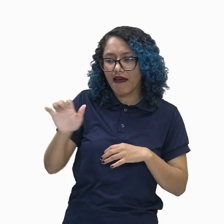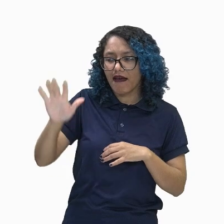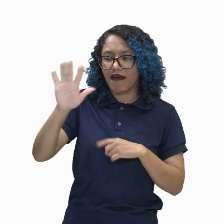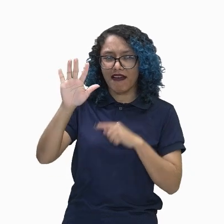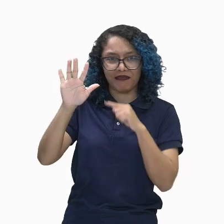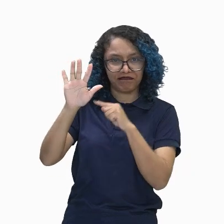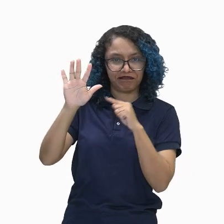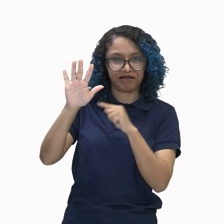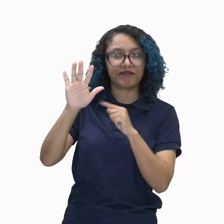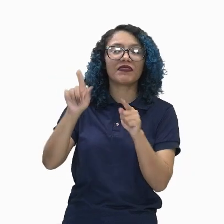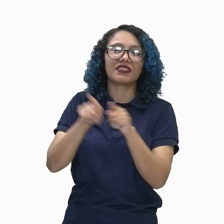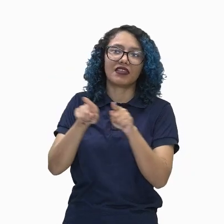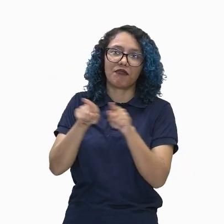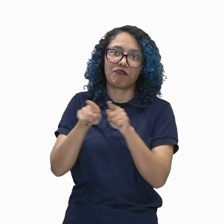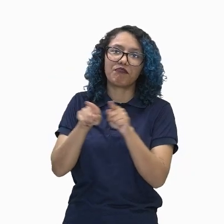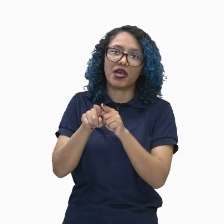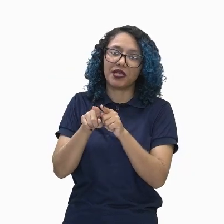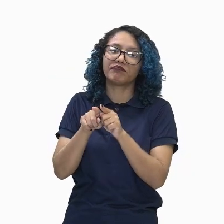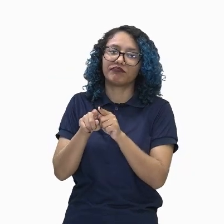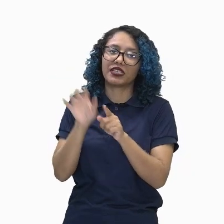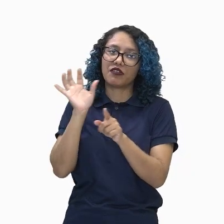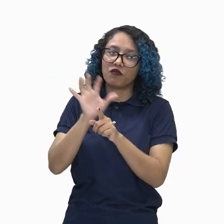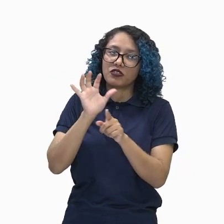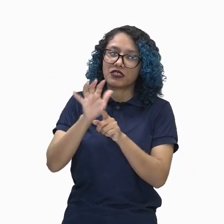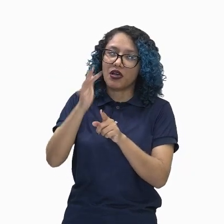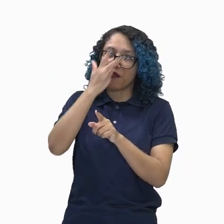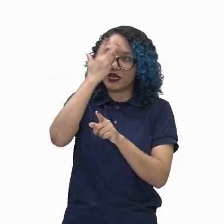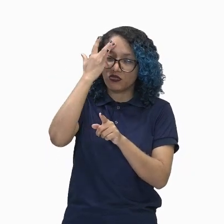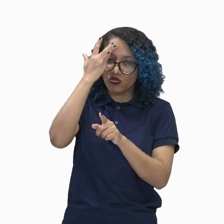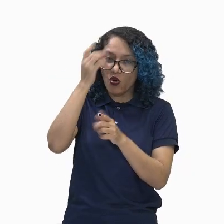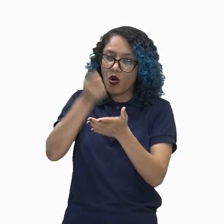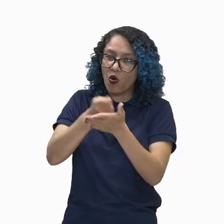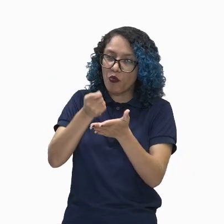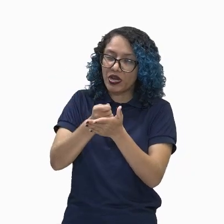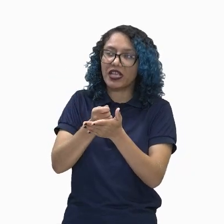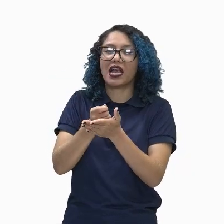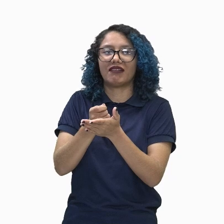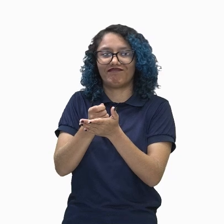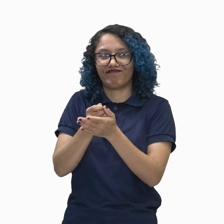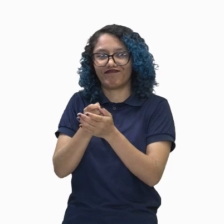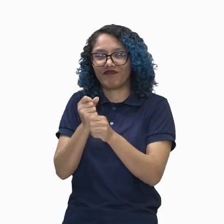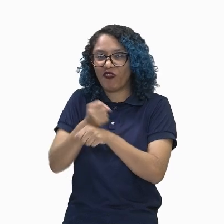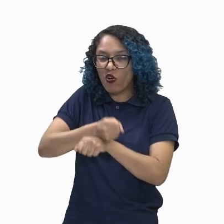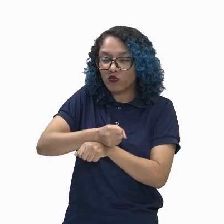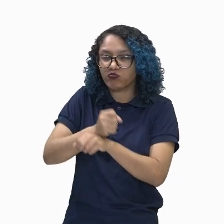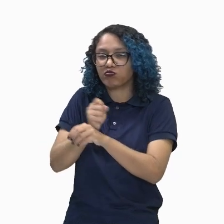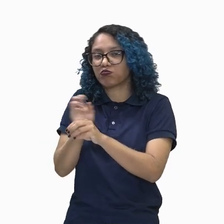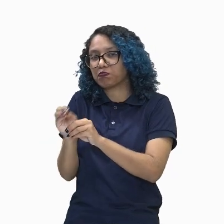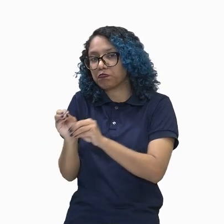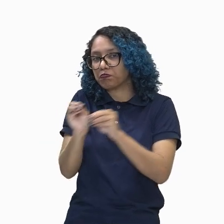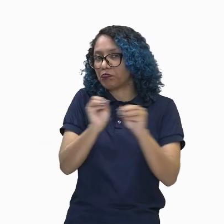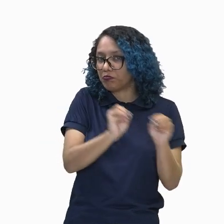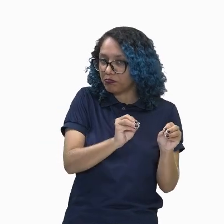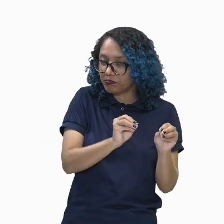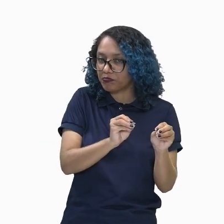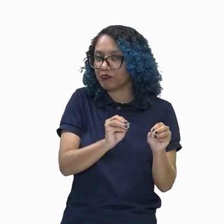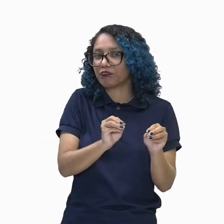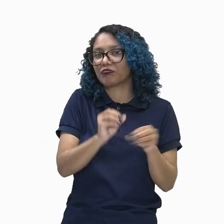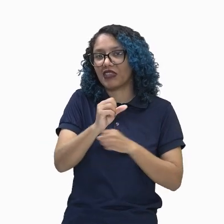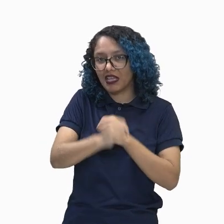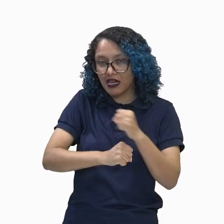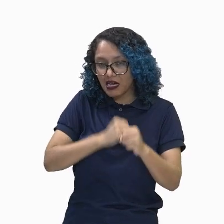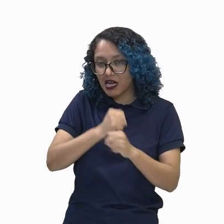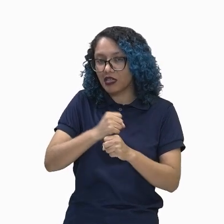aí obrigando milhões de pessoas também a se mudarem todos os anos, né? Temos na